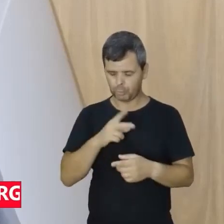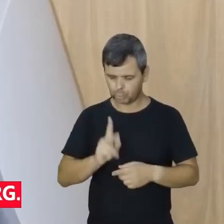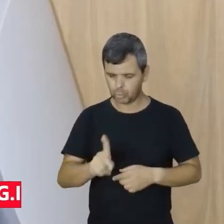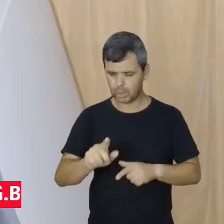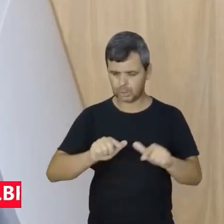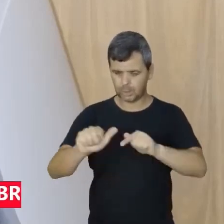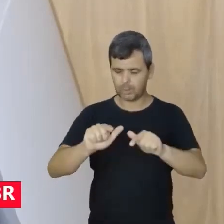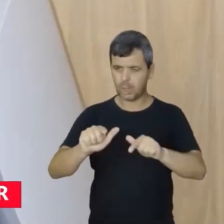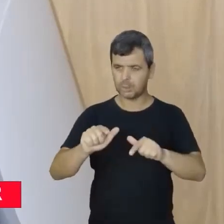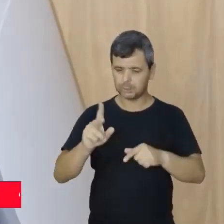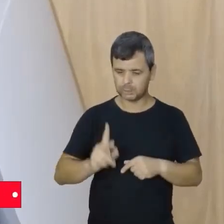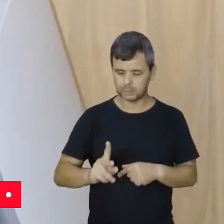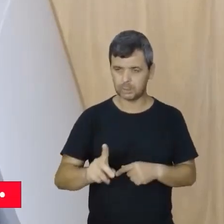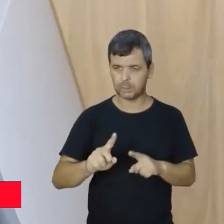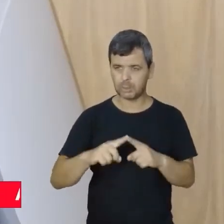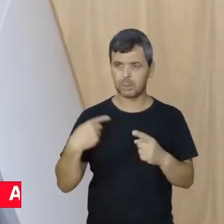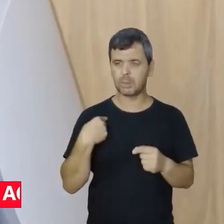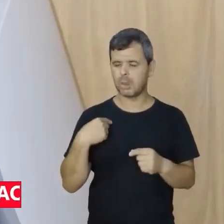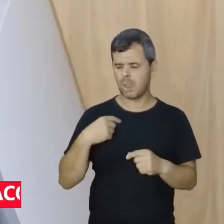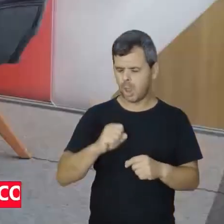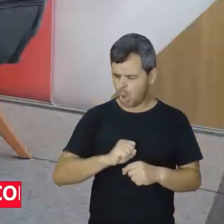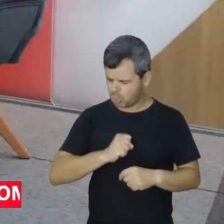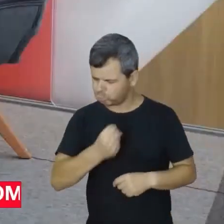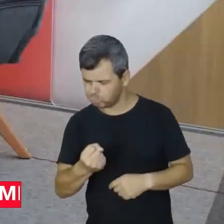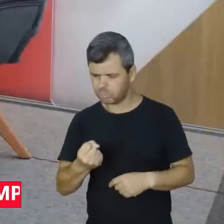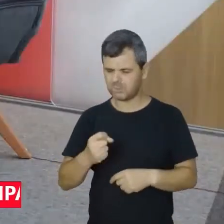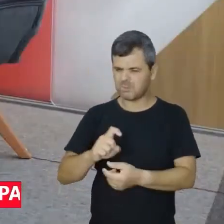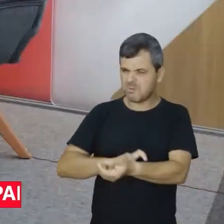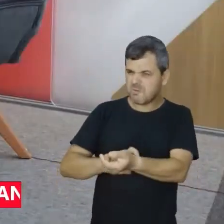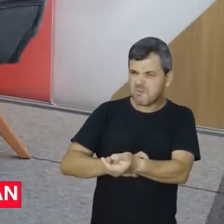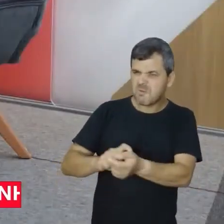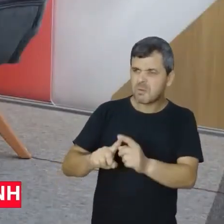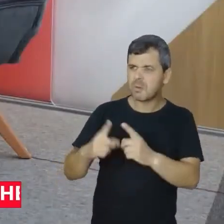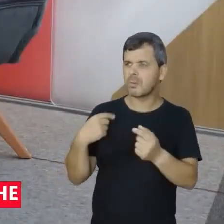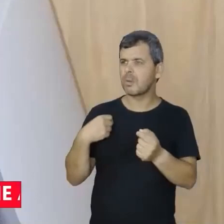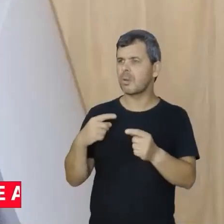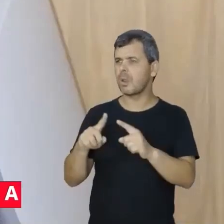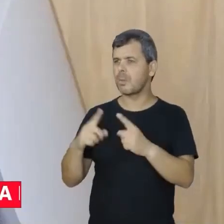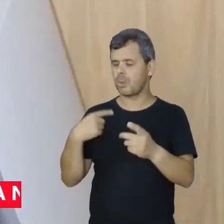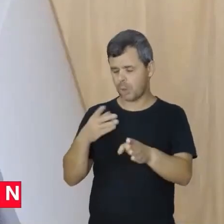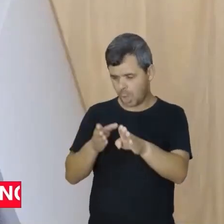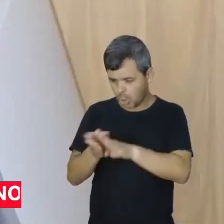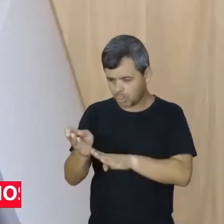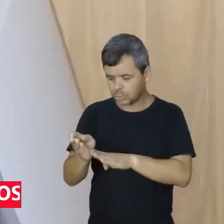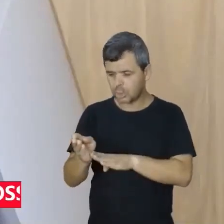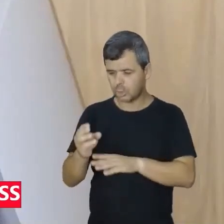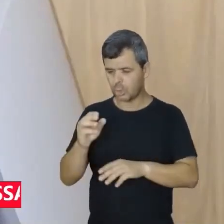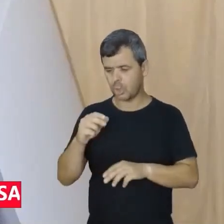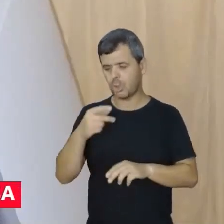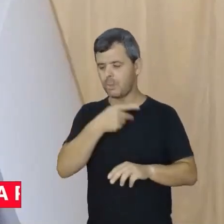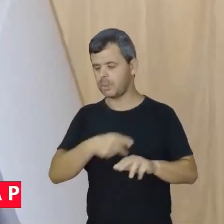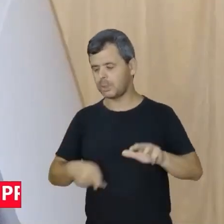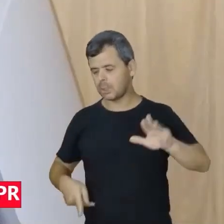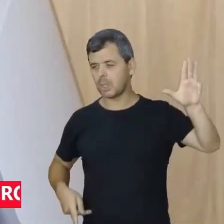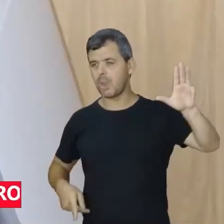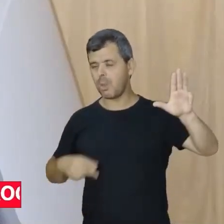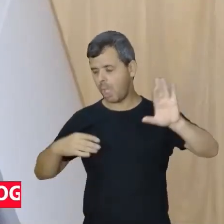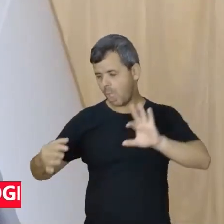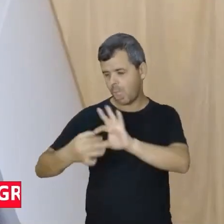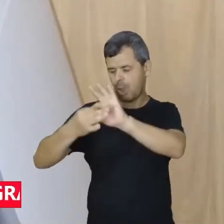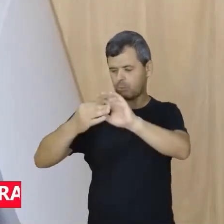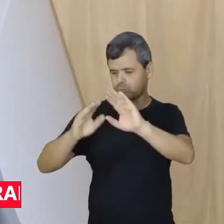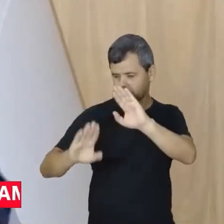trabalhando sem descanso, sem ódio, sem rancor, sem revanchismo, porque a orientação do presidente Lula é união